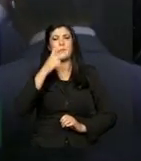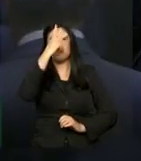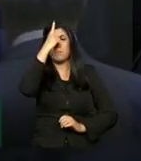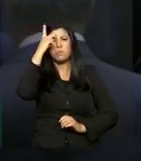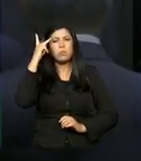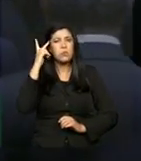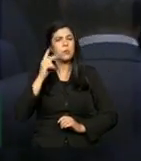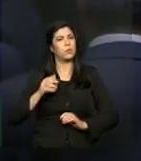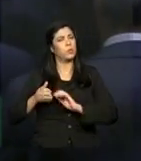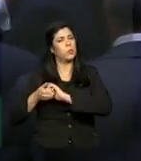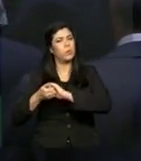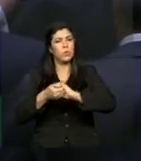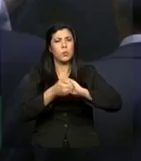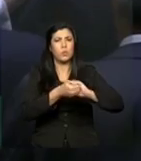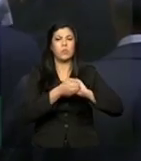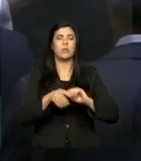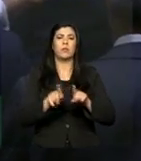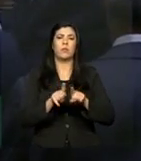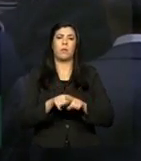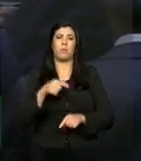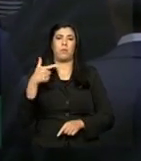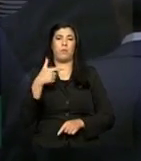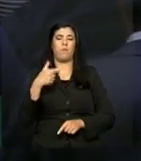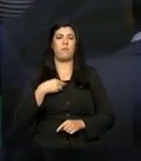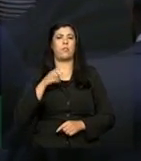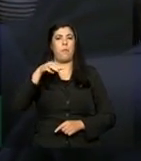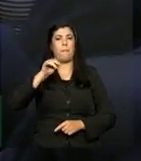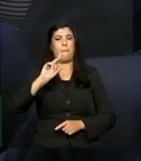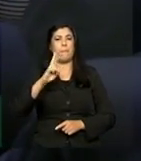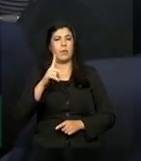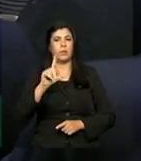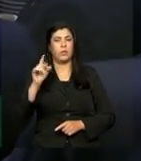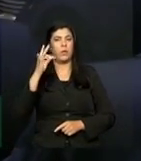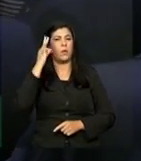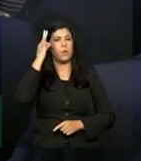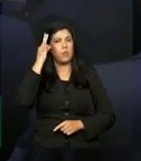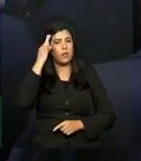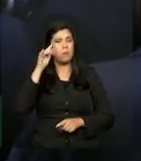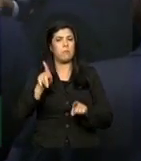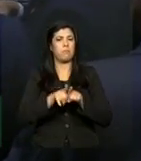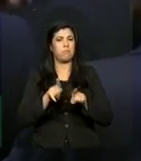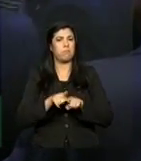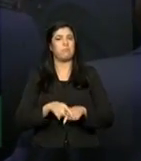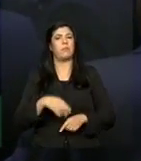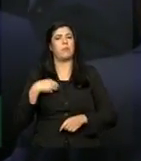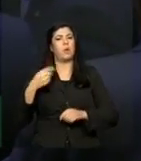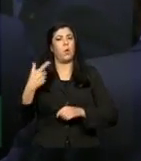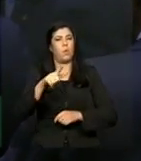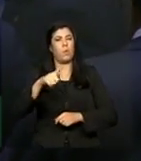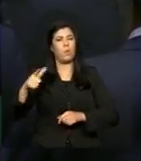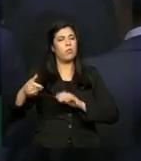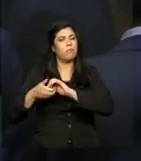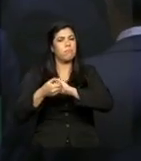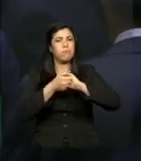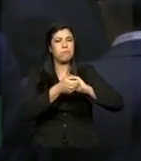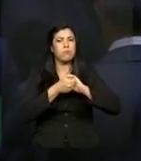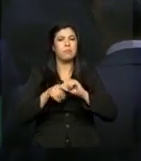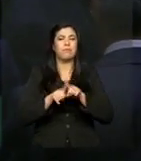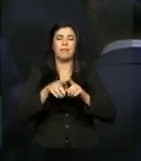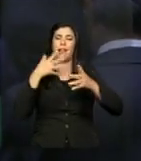cumprimentando a todos. O vice-presidente Michel Temer também cumprimentando parlamentares. Clima aí de muita alegria, né, Luciano?